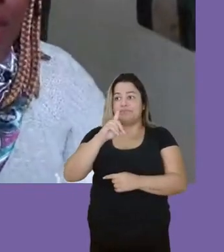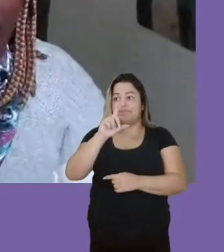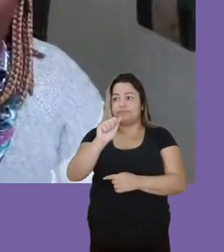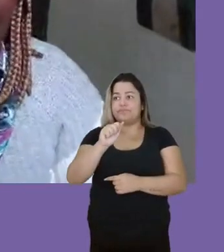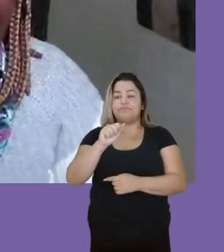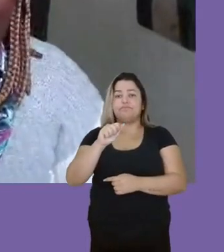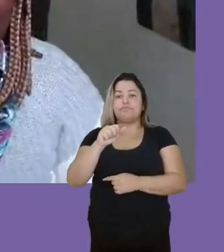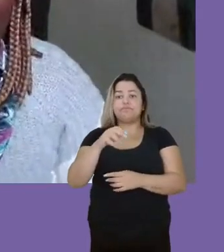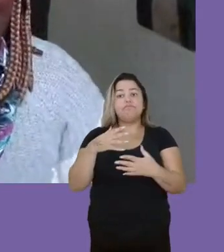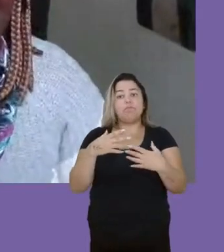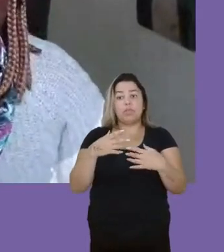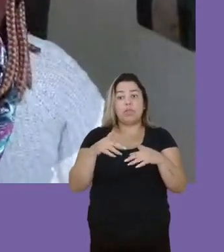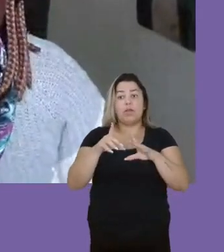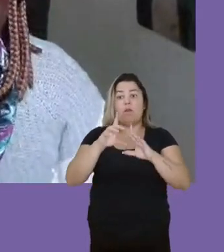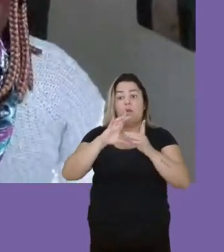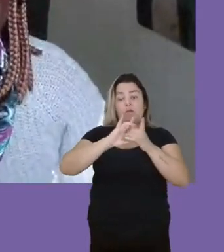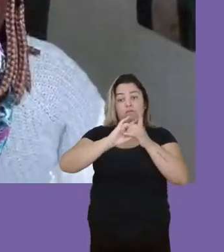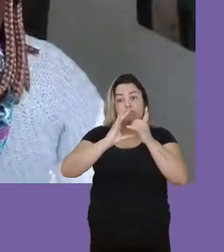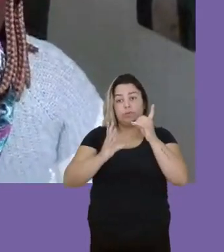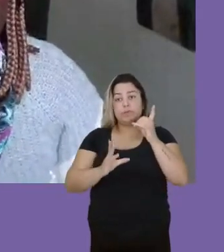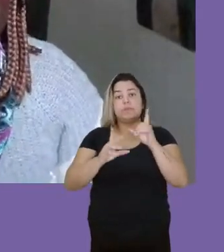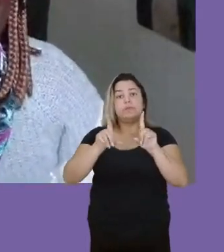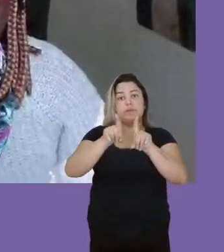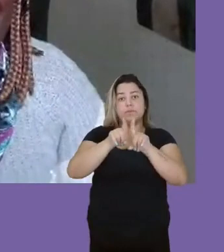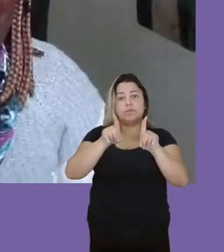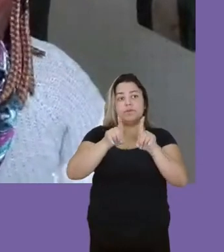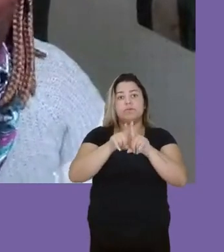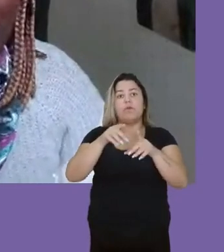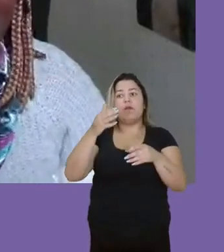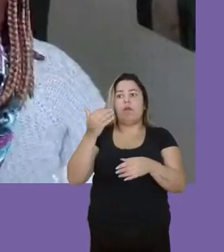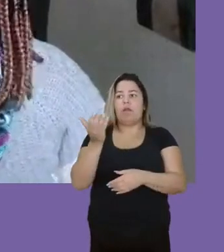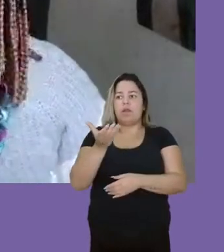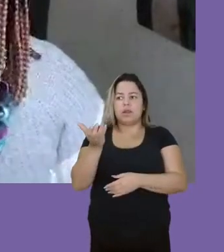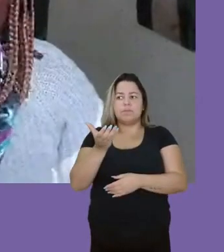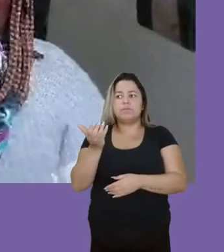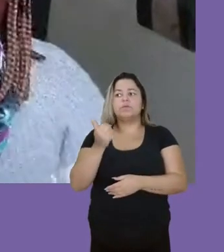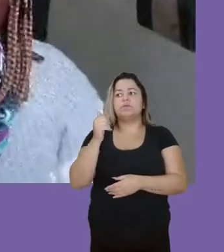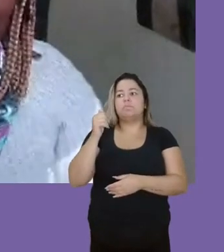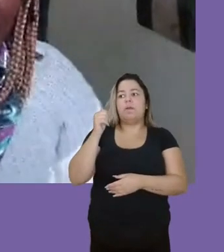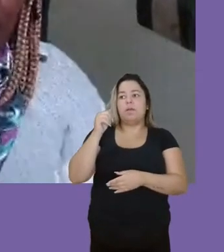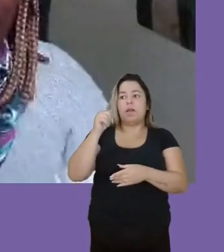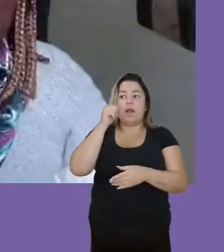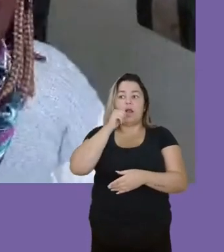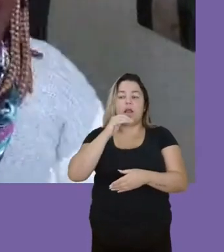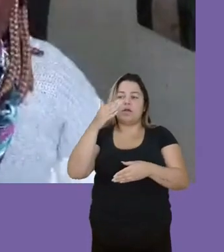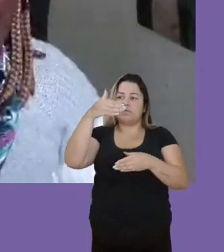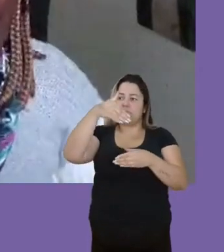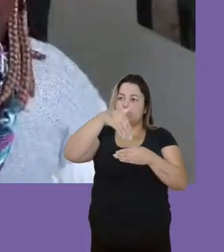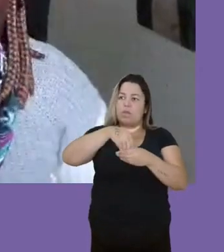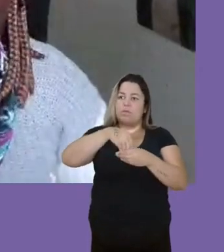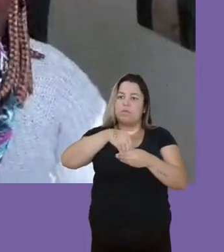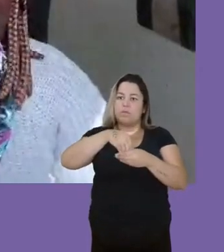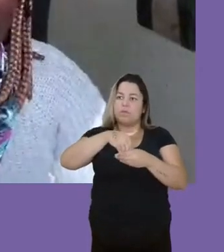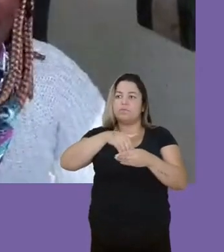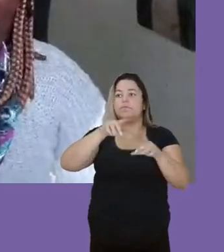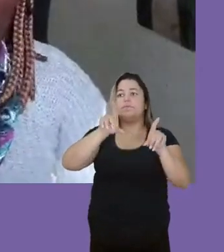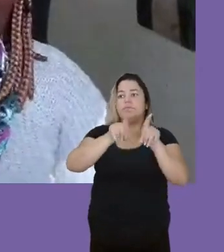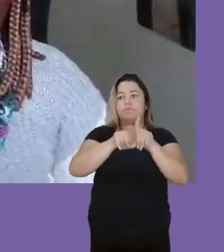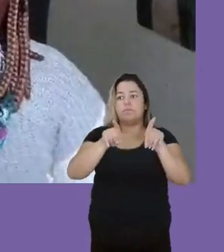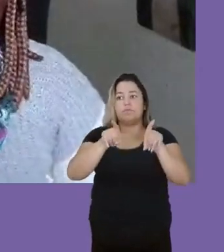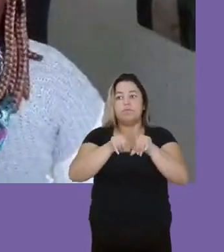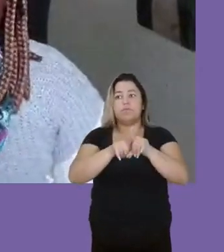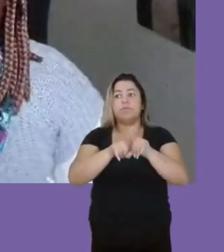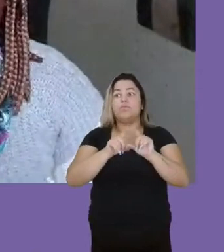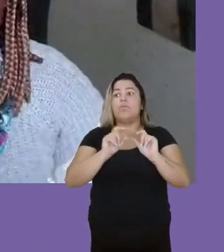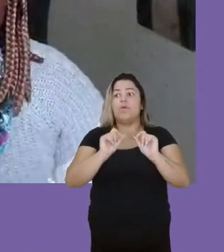disputar do ponto de vista democrático. Queremos eleger mais mulheres que sejam mais mulheres de esquerda, né, de progressistas, mulheres que defendam a